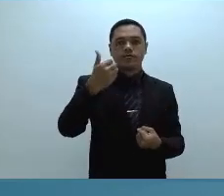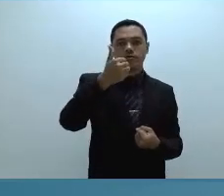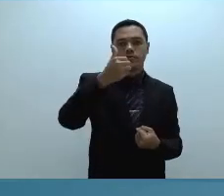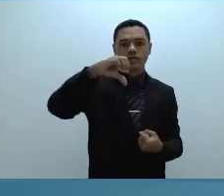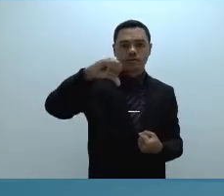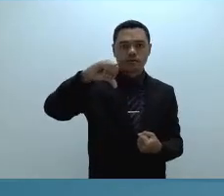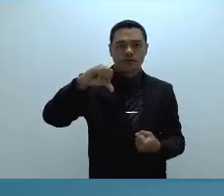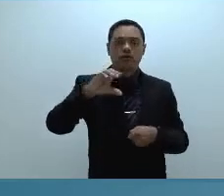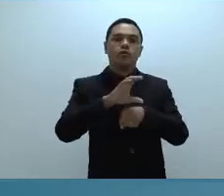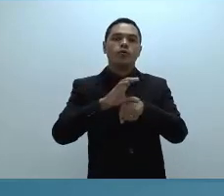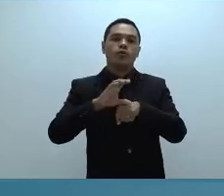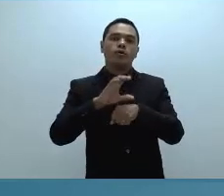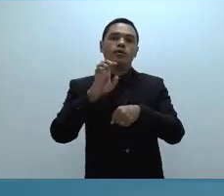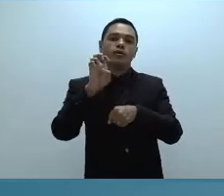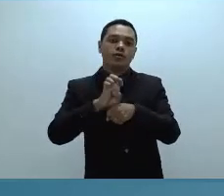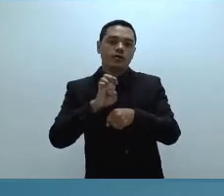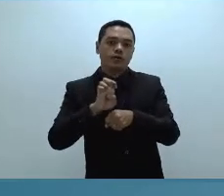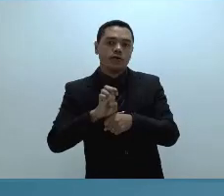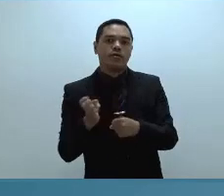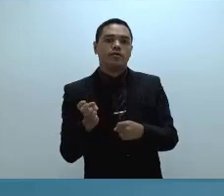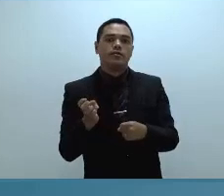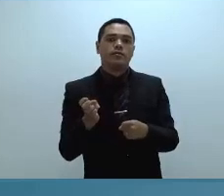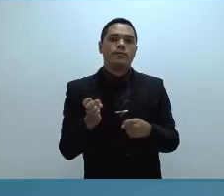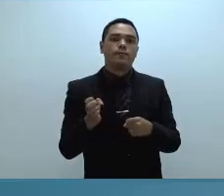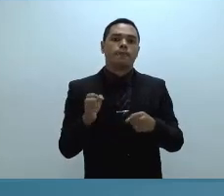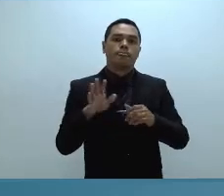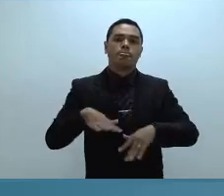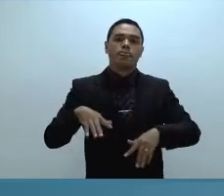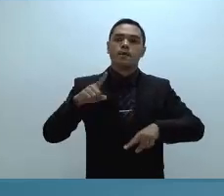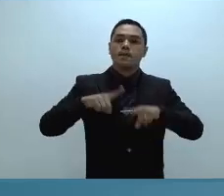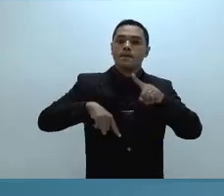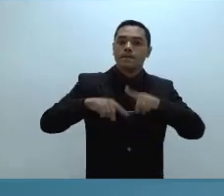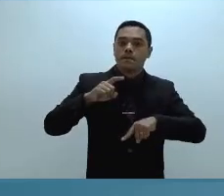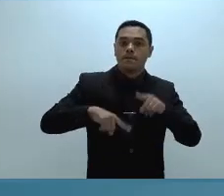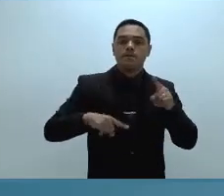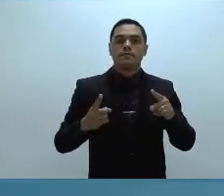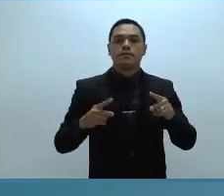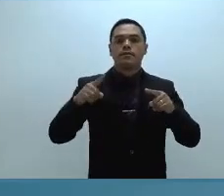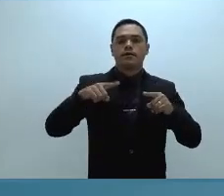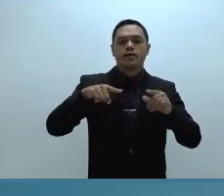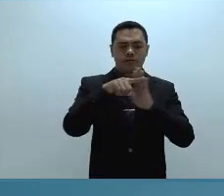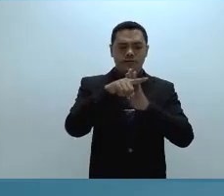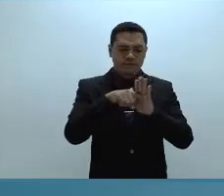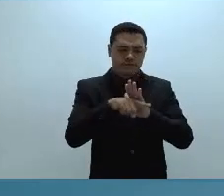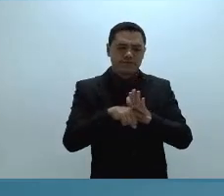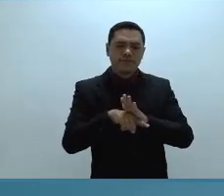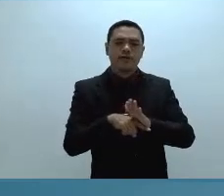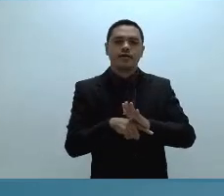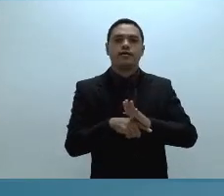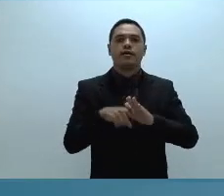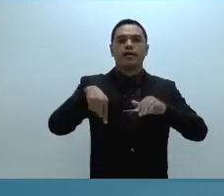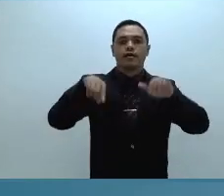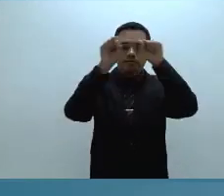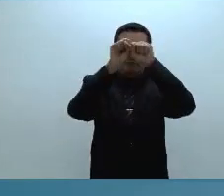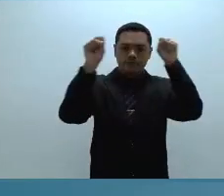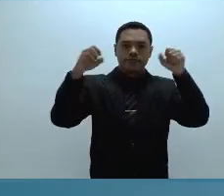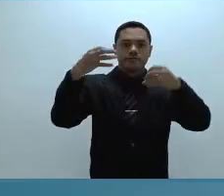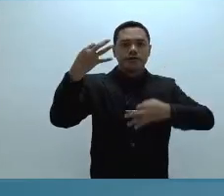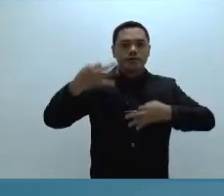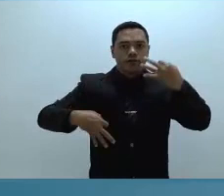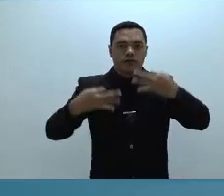19 da Constituição Estadual, matéria já analisada por esta egrégia Corte de Justiça, em razão